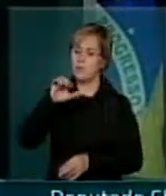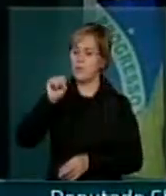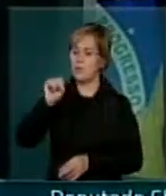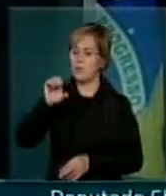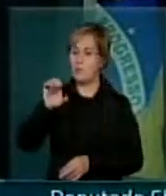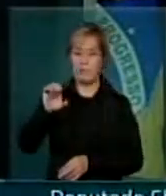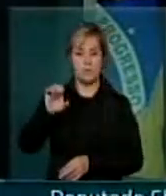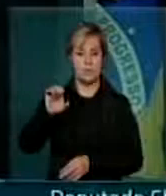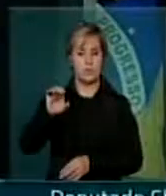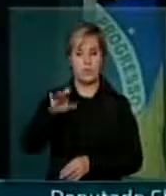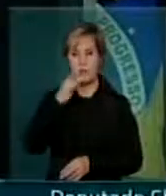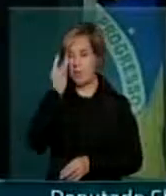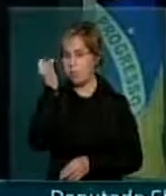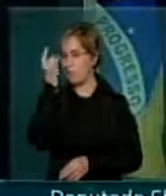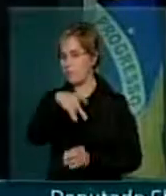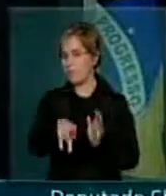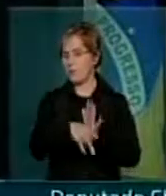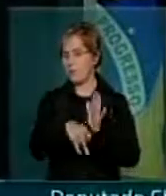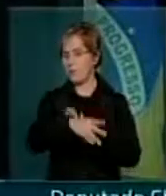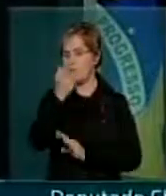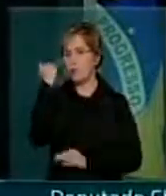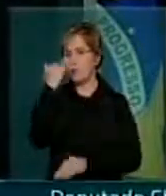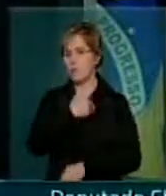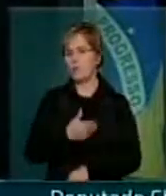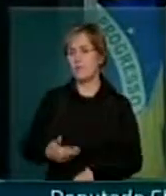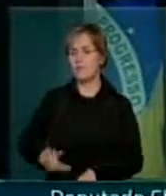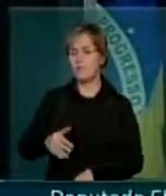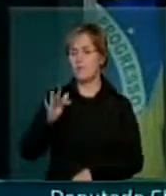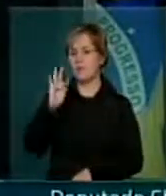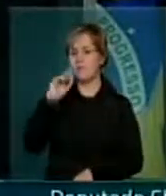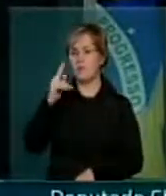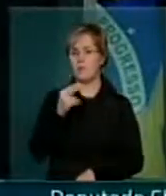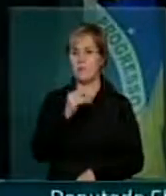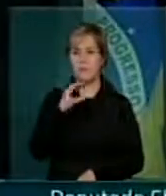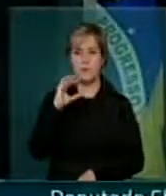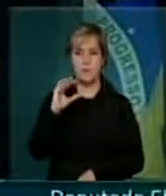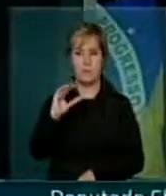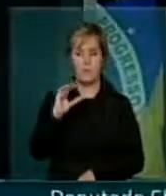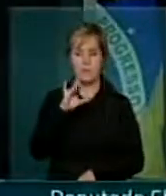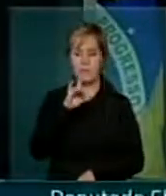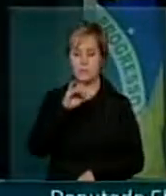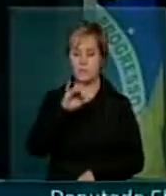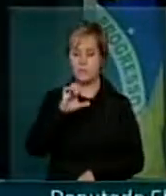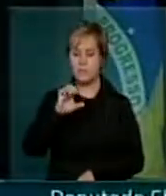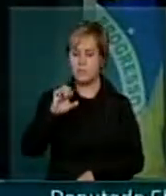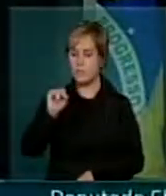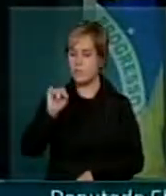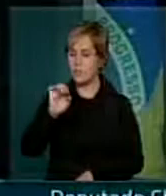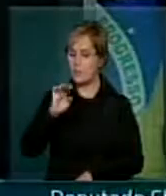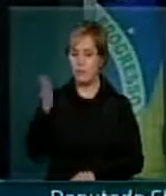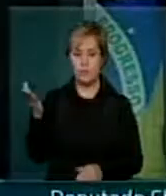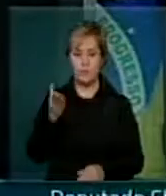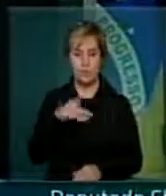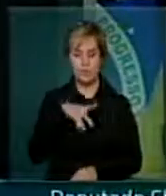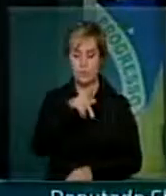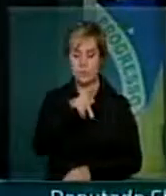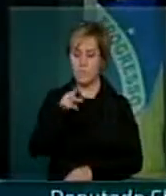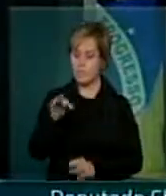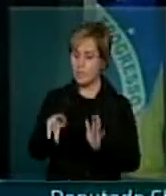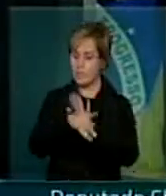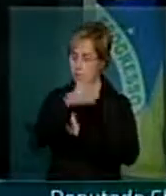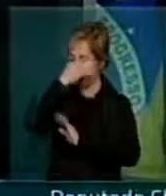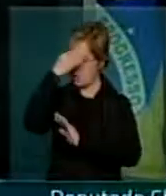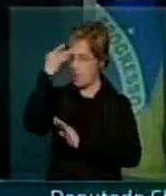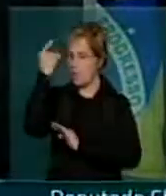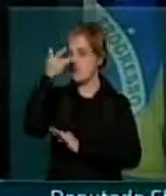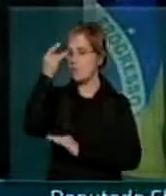execrado, aliás, na era Fernando Henrique, pelo DEM, pelo PSDB, o DIEESE hoje, esquecido pelo PT,